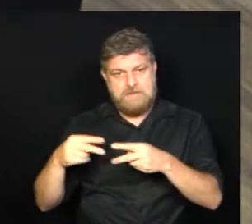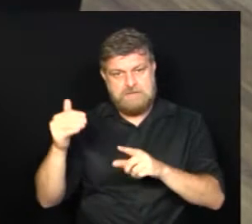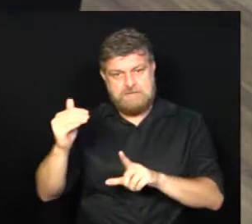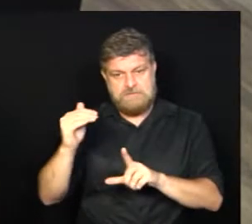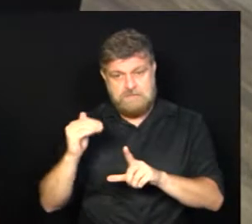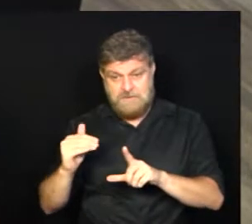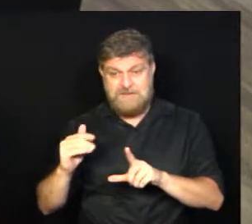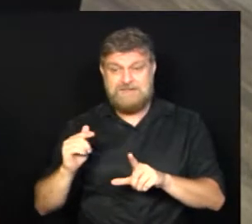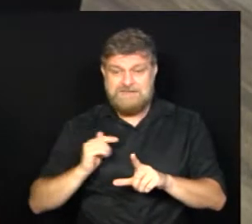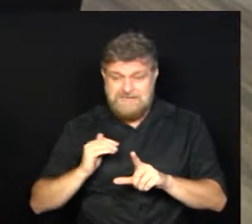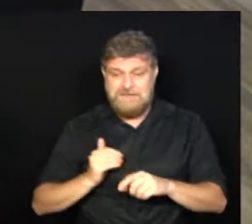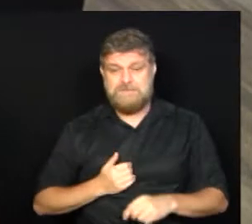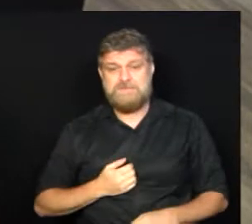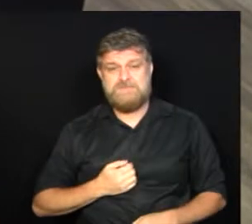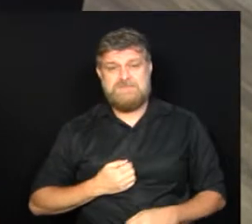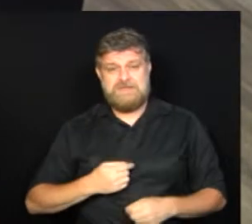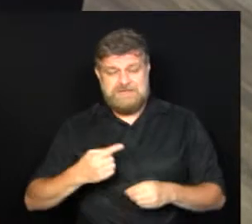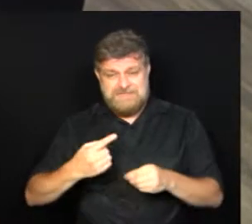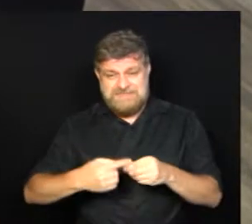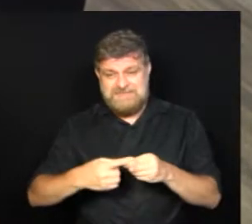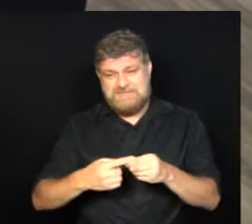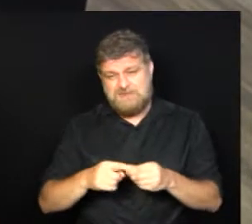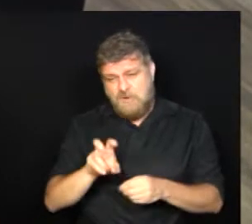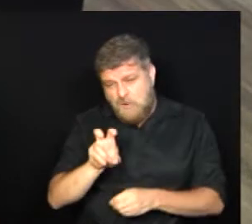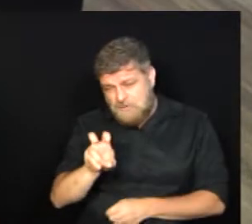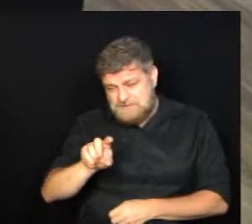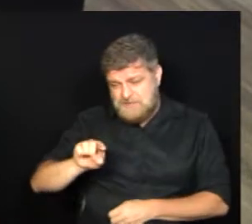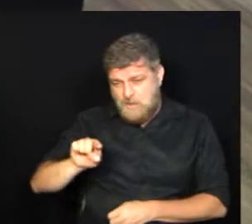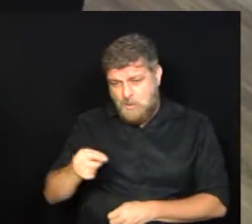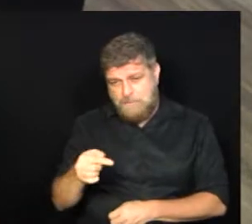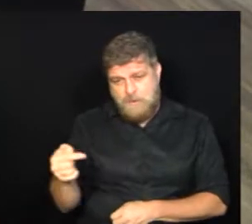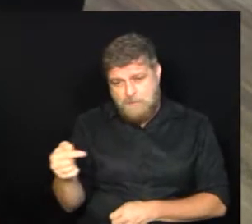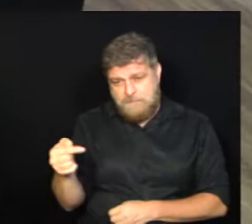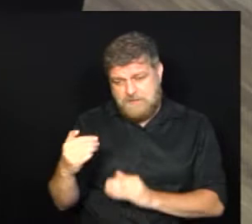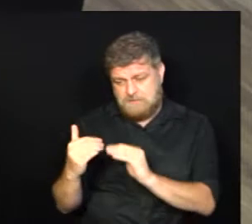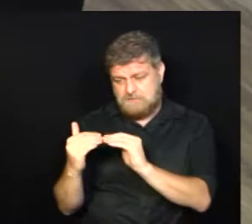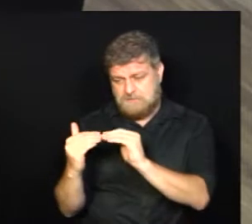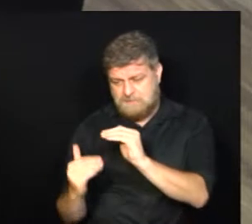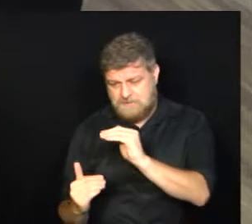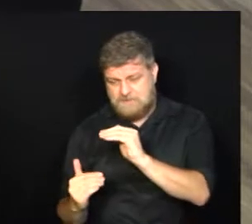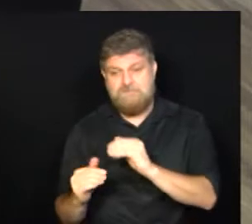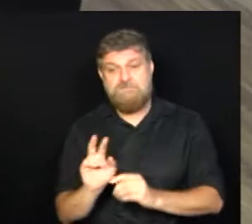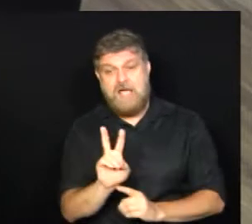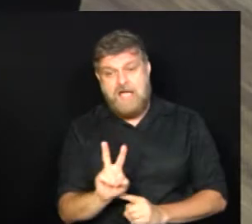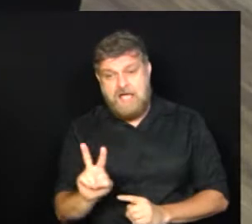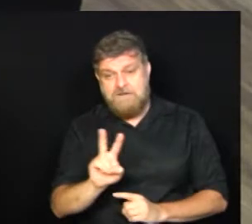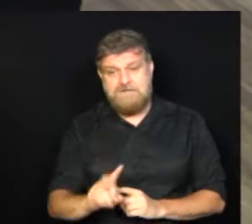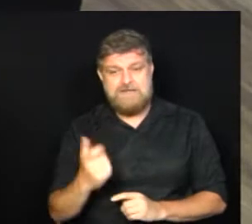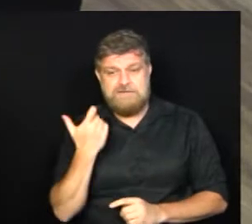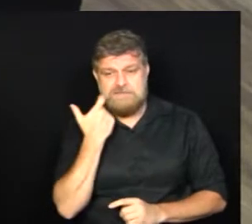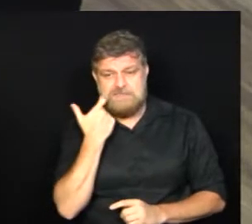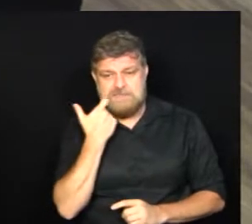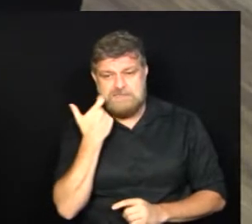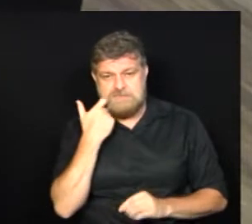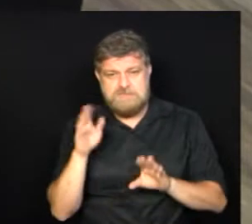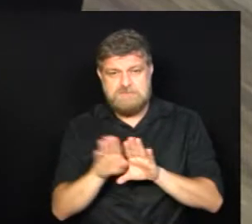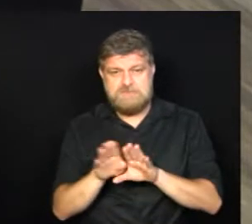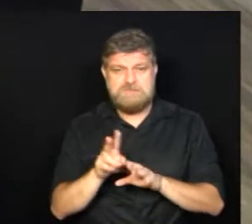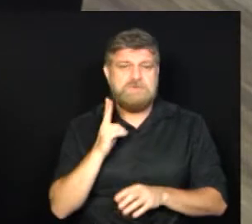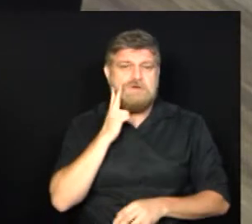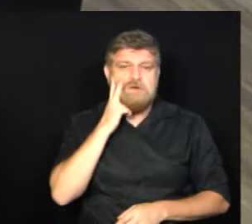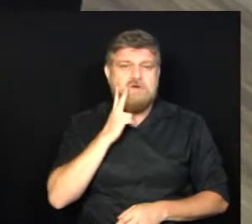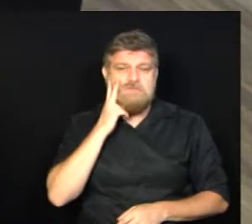5.337. Na sequência, cidades com menos de 5.000 casos da Covid-19. Valinhos, Itatiba,